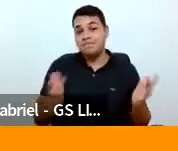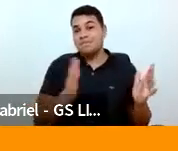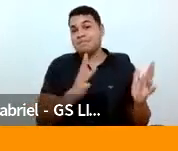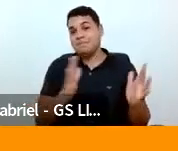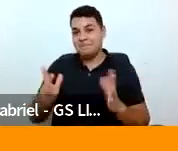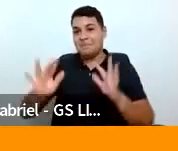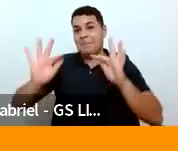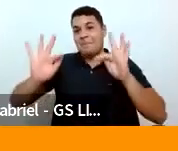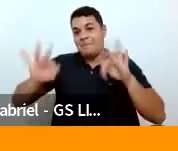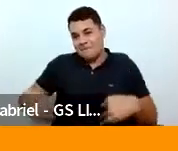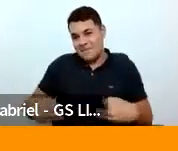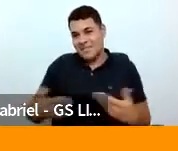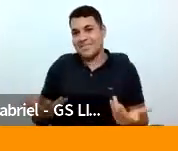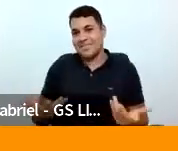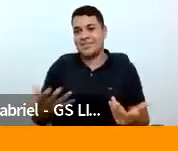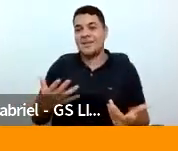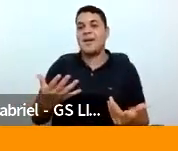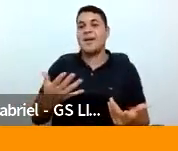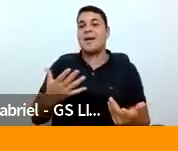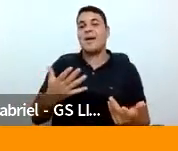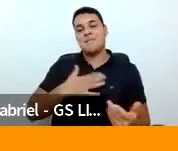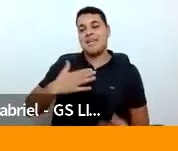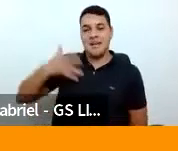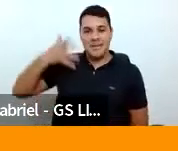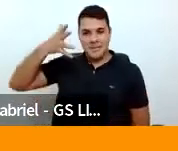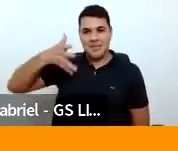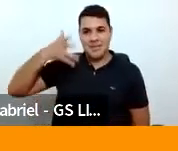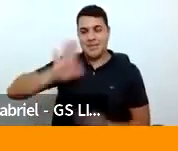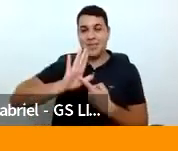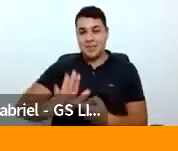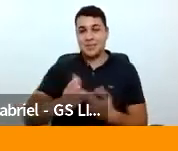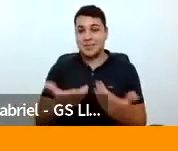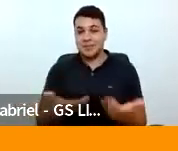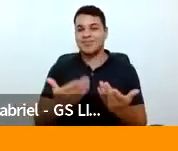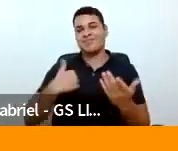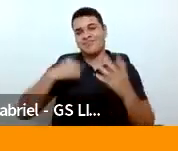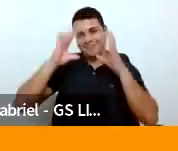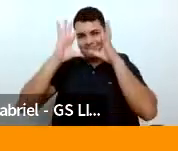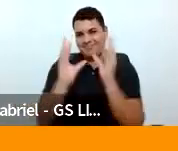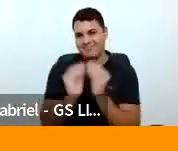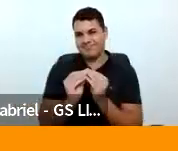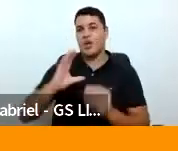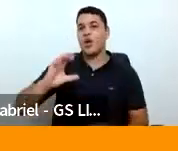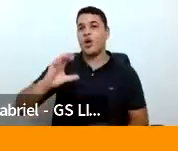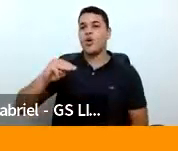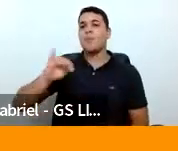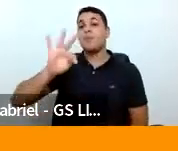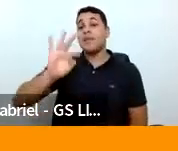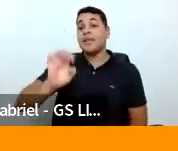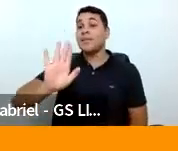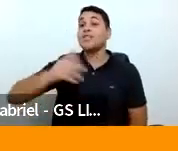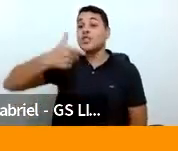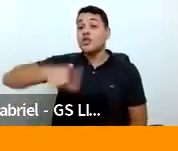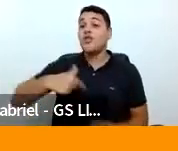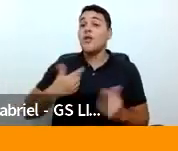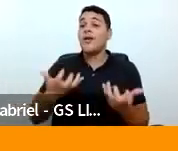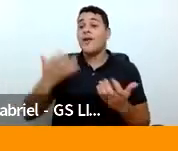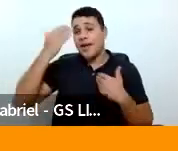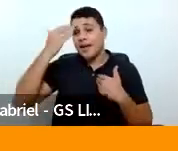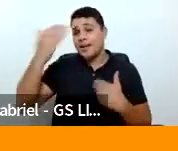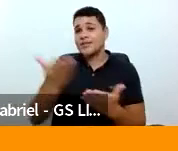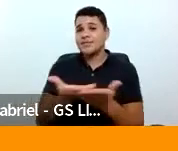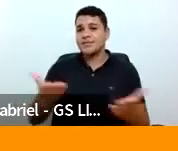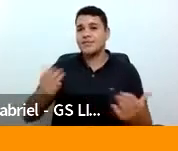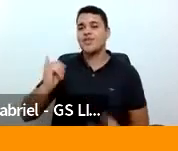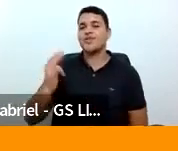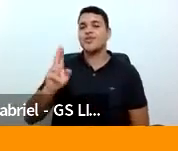minha participação, quer dizer, encerro essa apresentação em nome do Comitê para a Equidade de Gênero e Raça. Queria mais uma vez agradecer a vocês, Jussara,